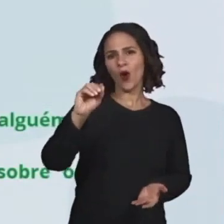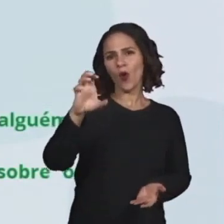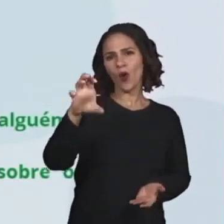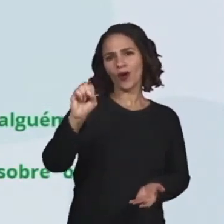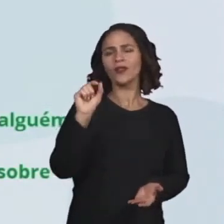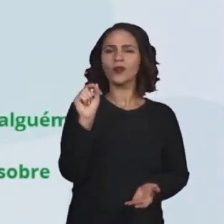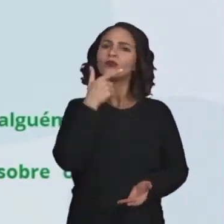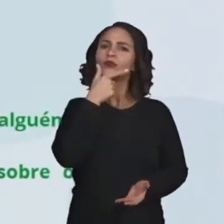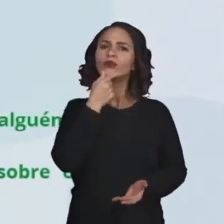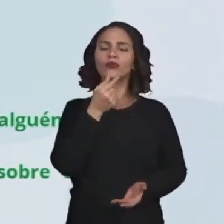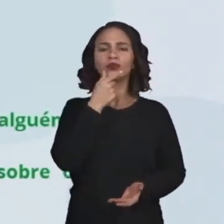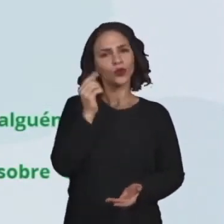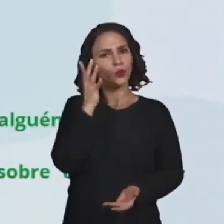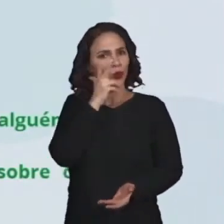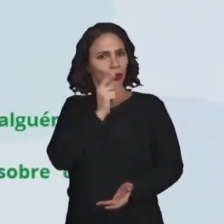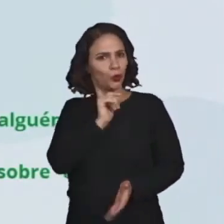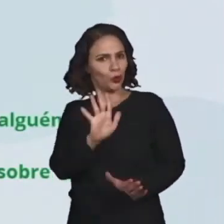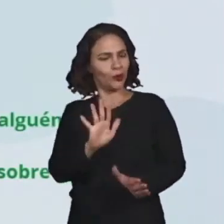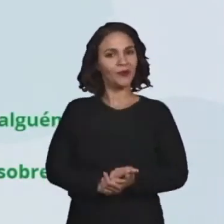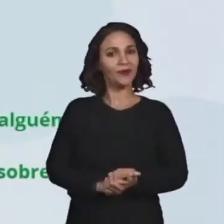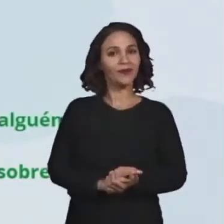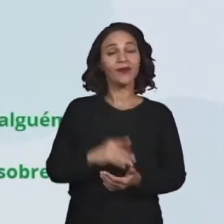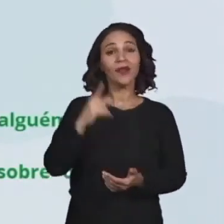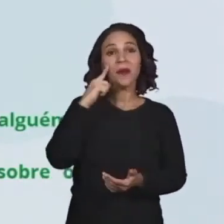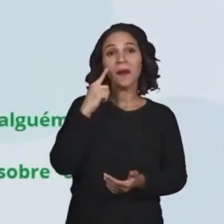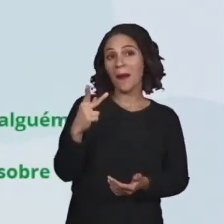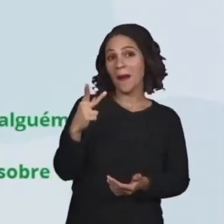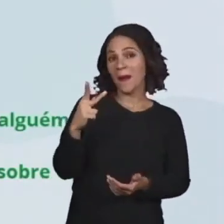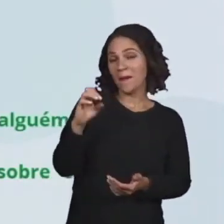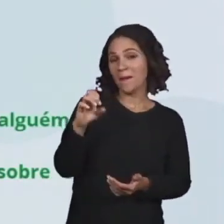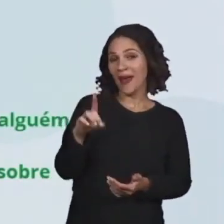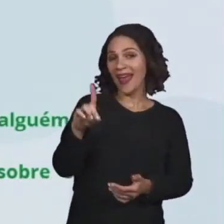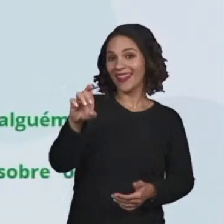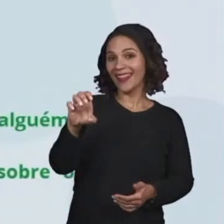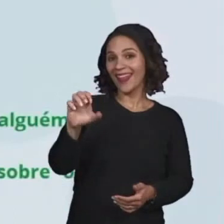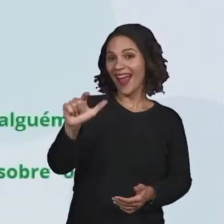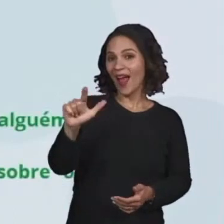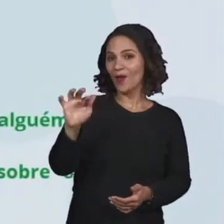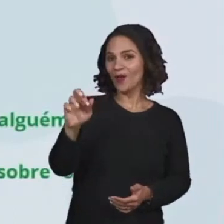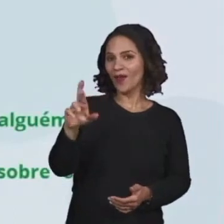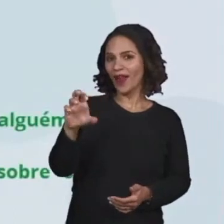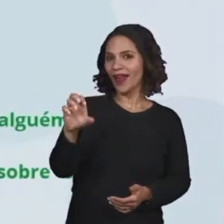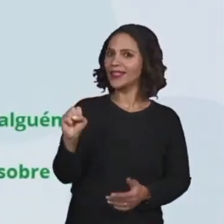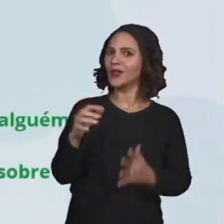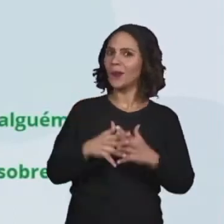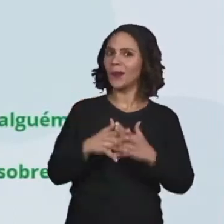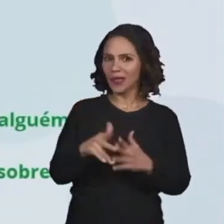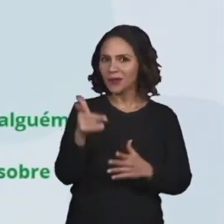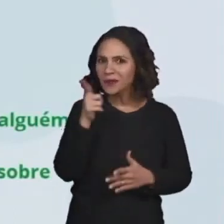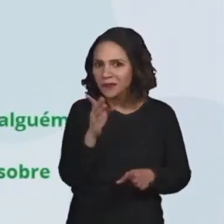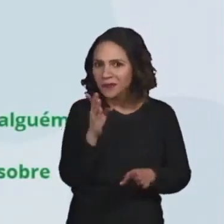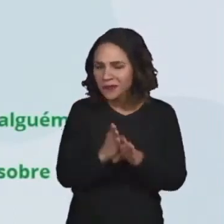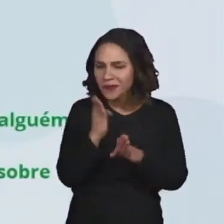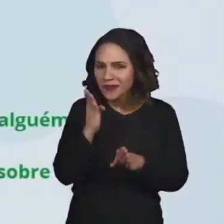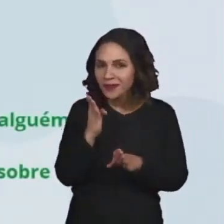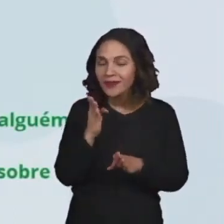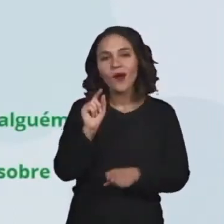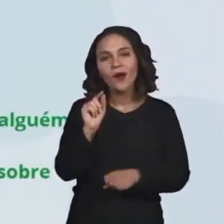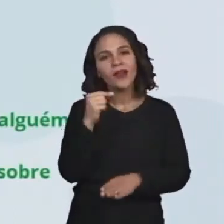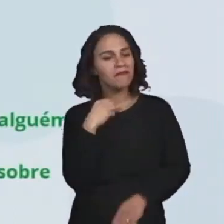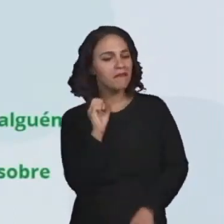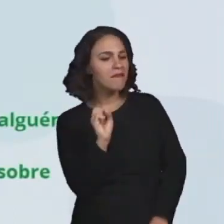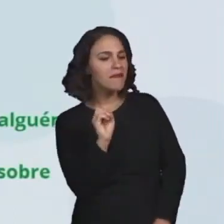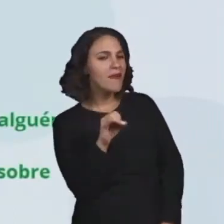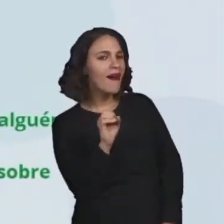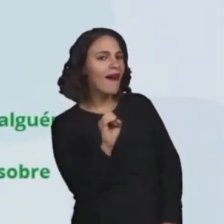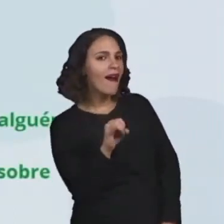Rapazes, garotos bonitos. Agora, pé de alferes já era mais complicado. Conseguiram? Quer dizer